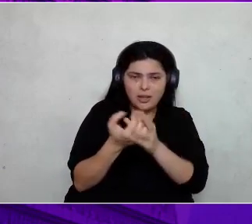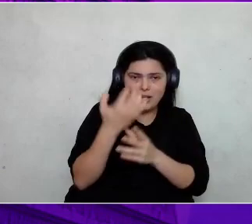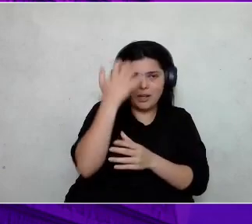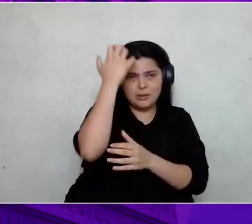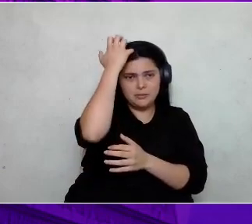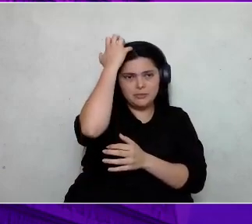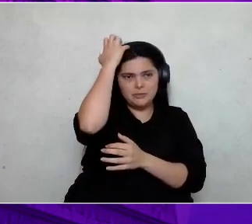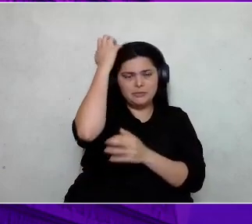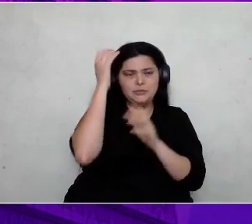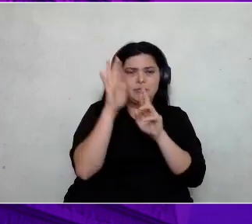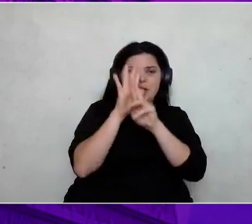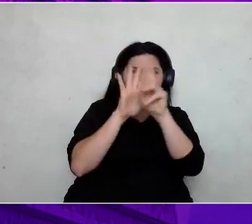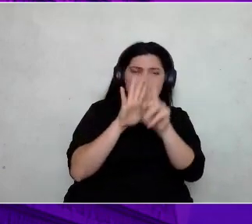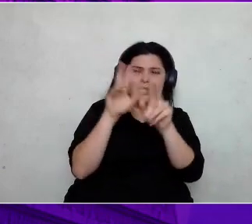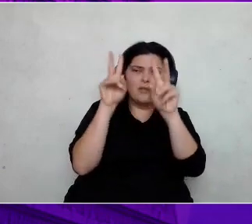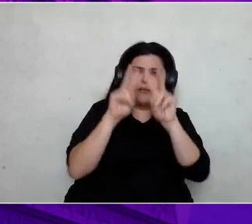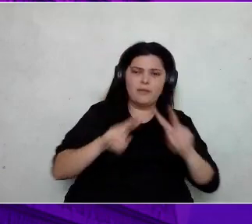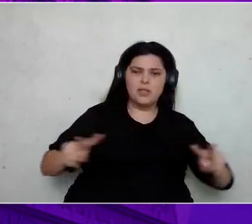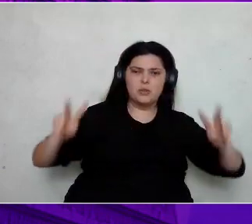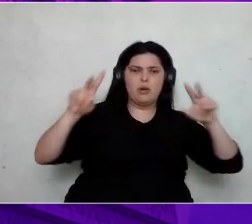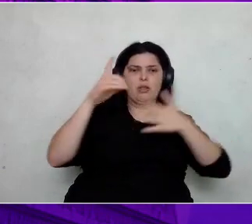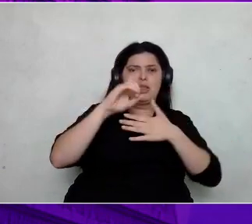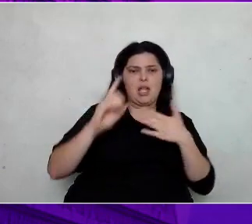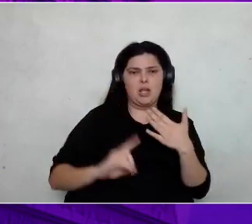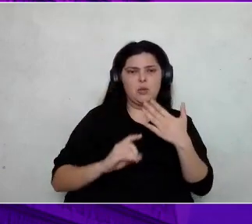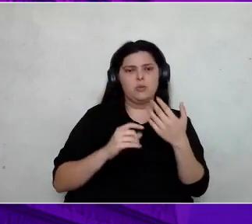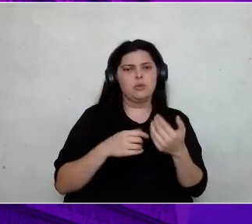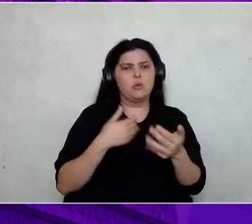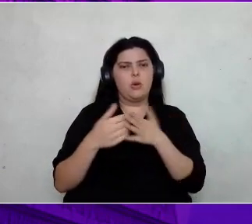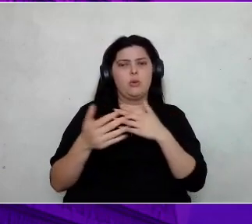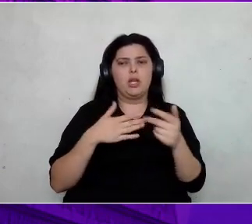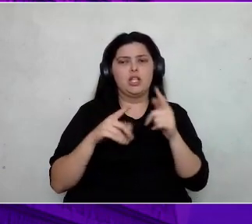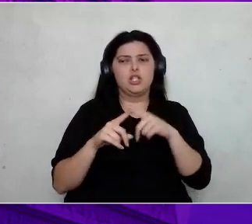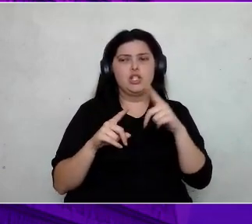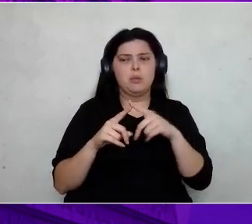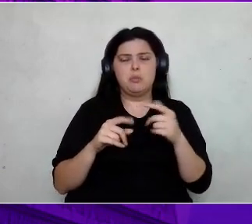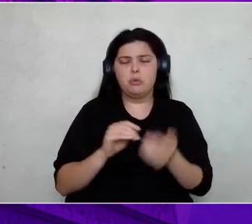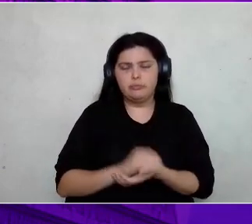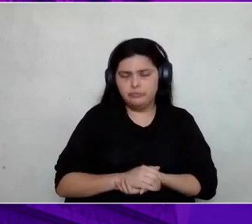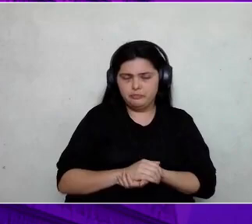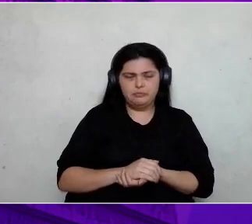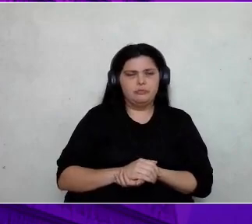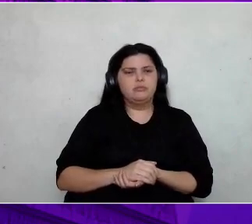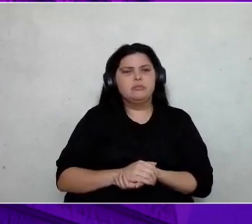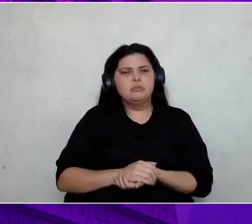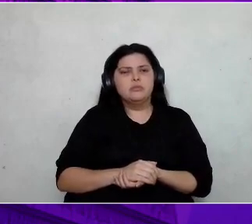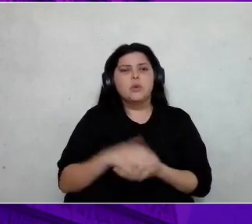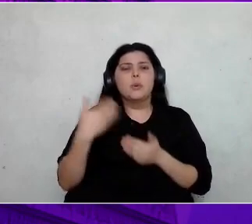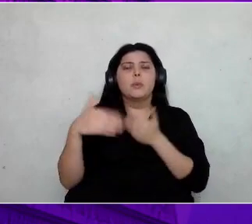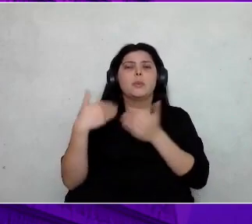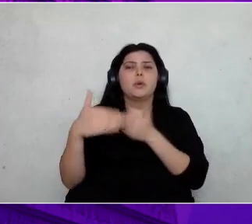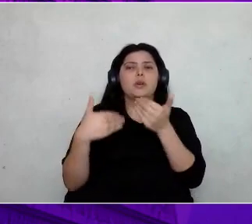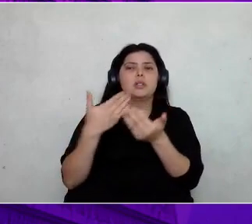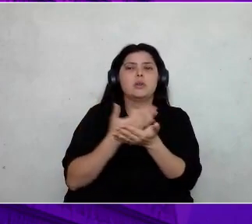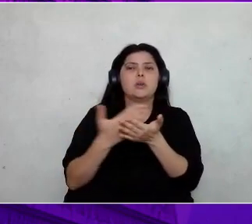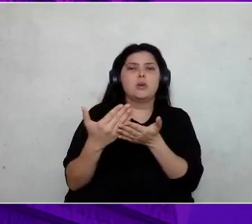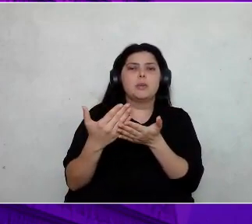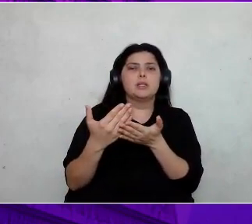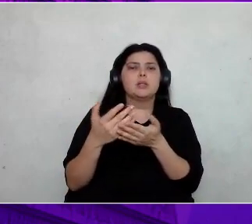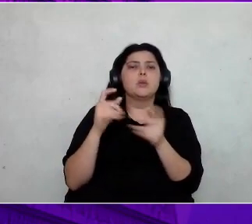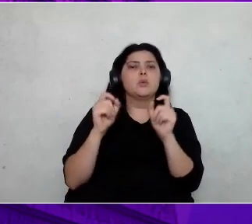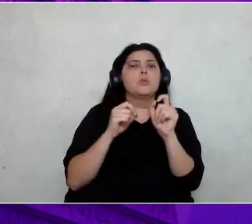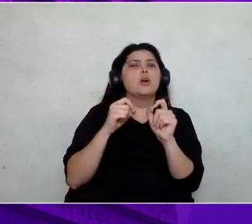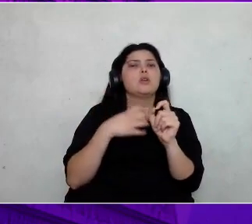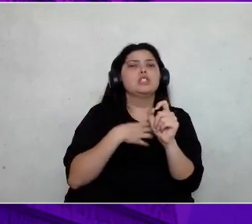representação visual dos dados, seja qual for o adjetivo que vem depois, o nosso processo começa com qual o melhor jeito de visualizar